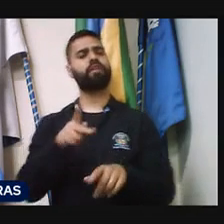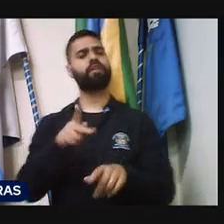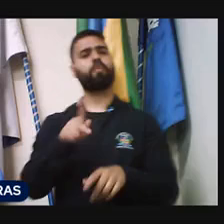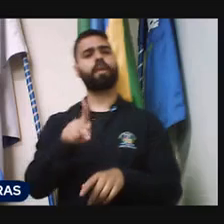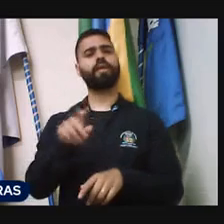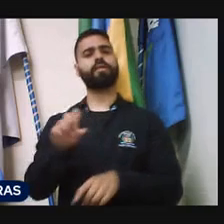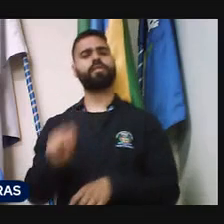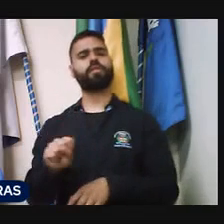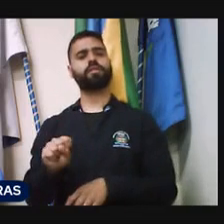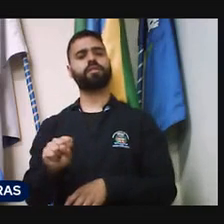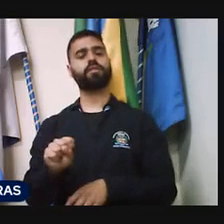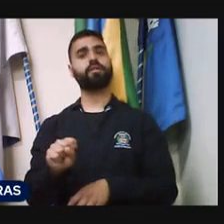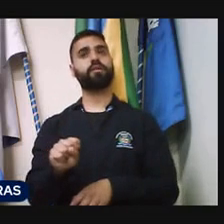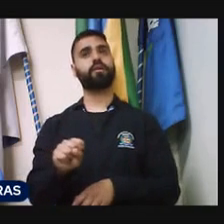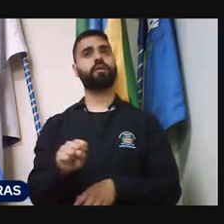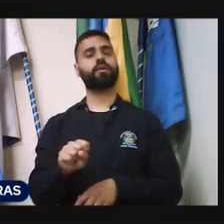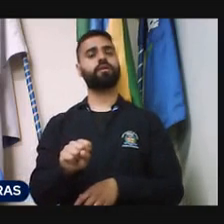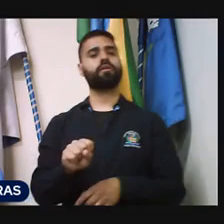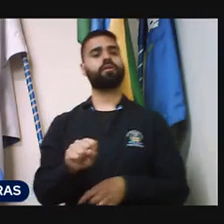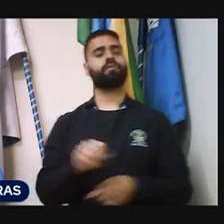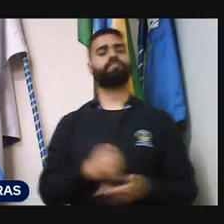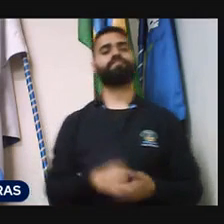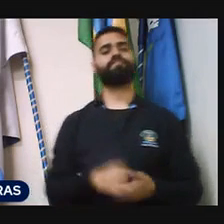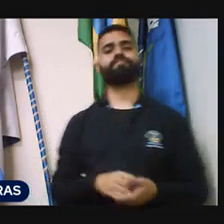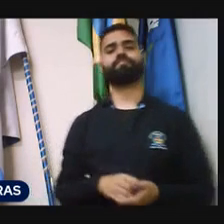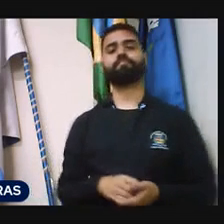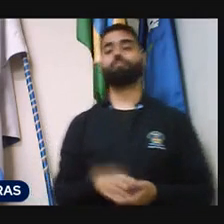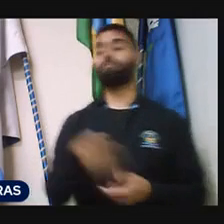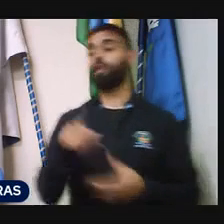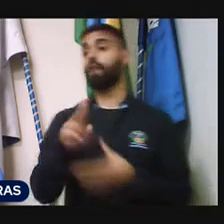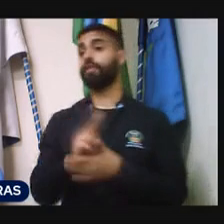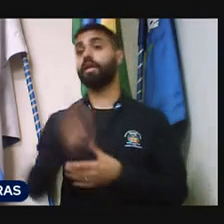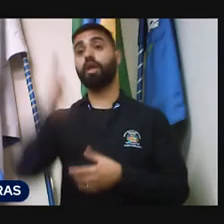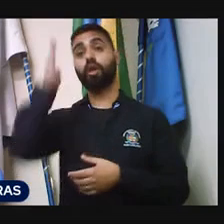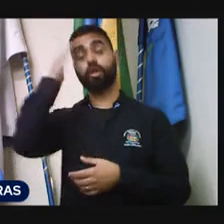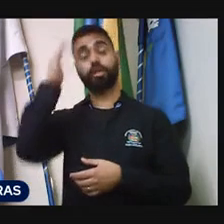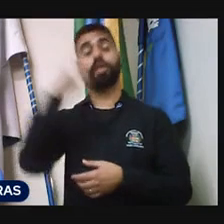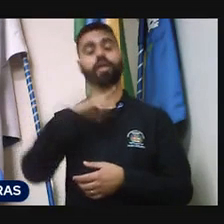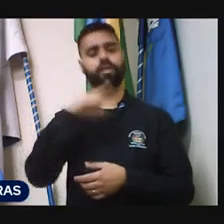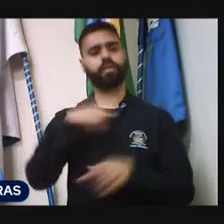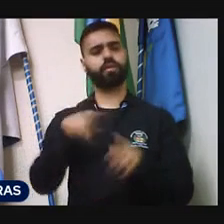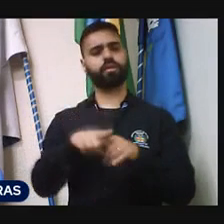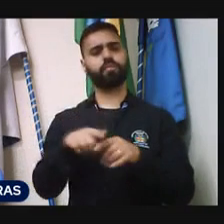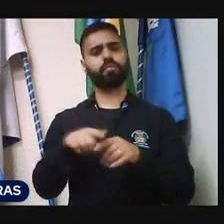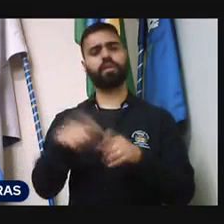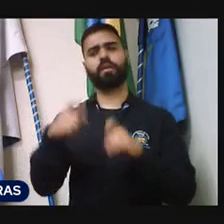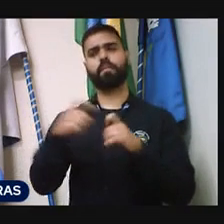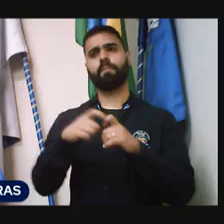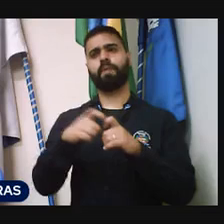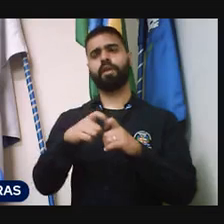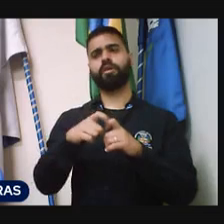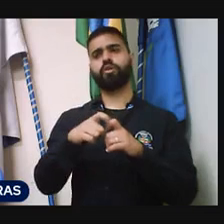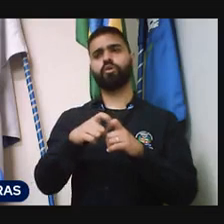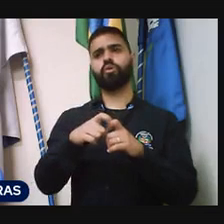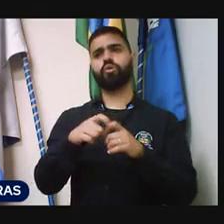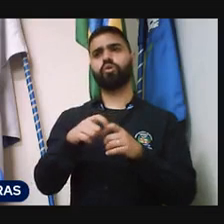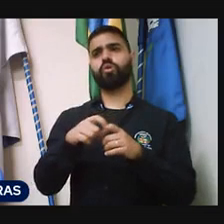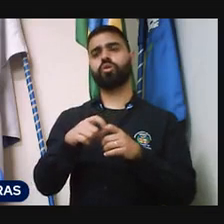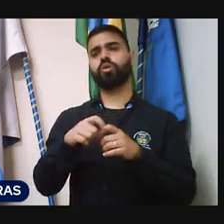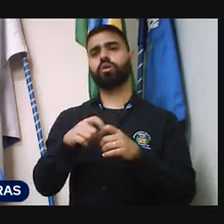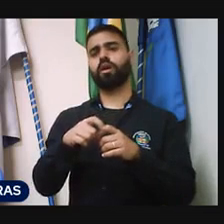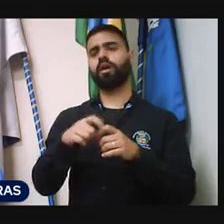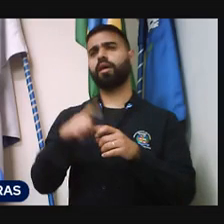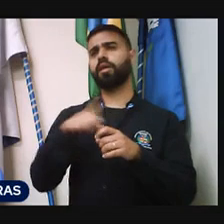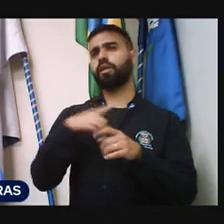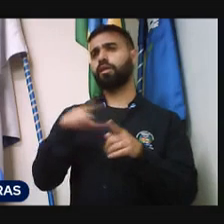de Valença o que que tá acontecendo eu sei que nós temos ortopedistas Ortopedista e tem ortopedista que